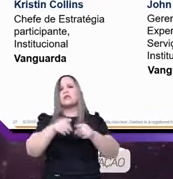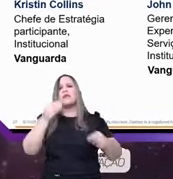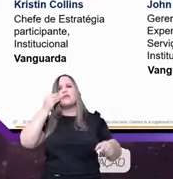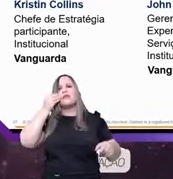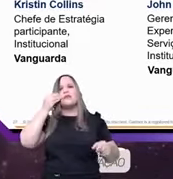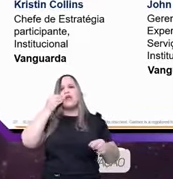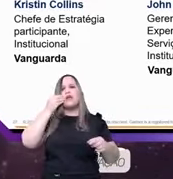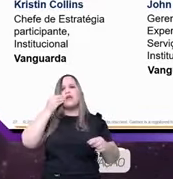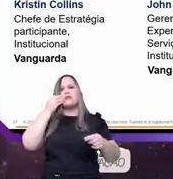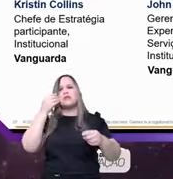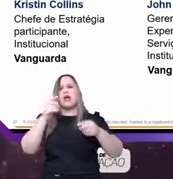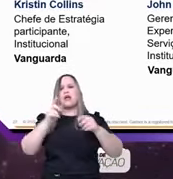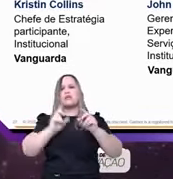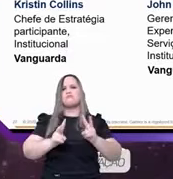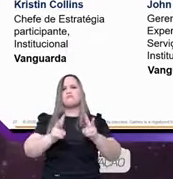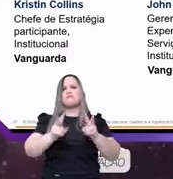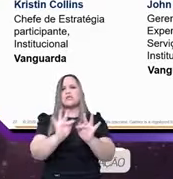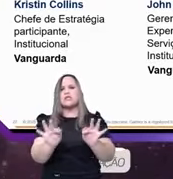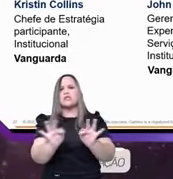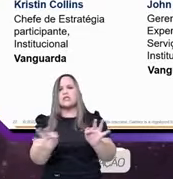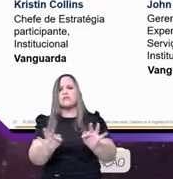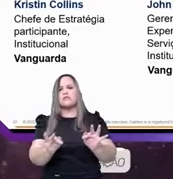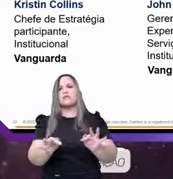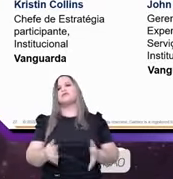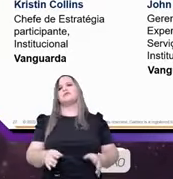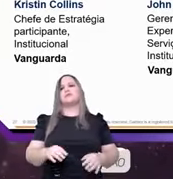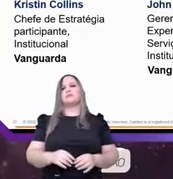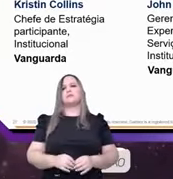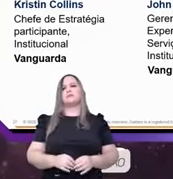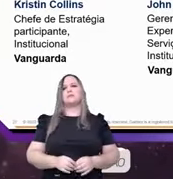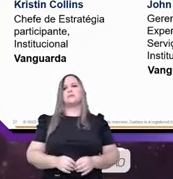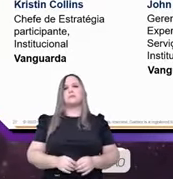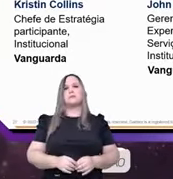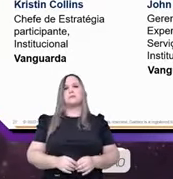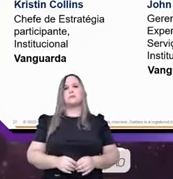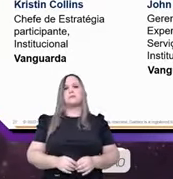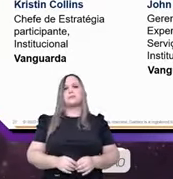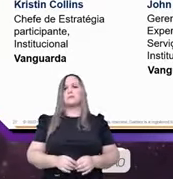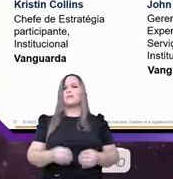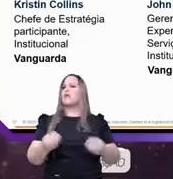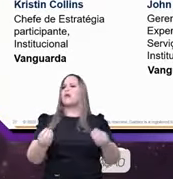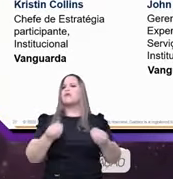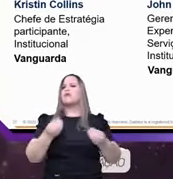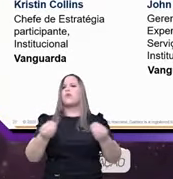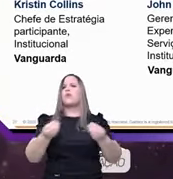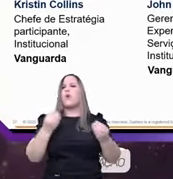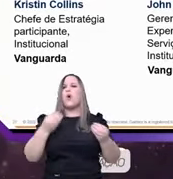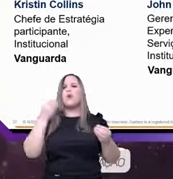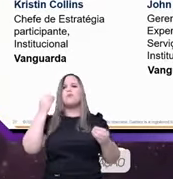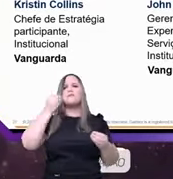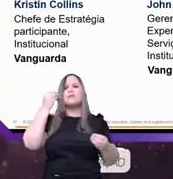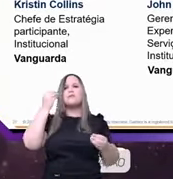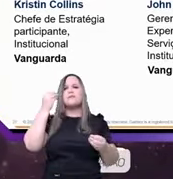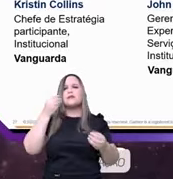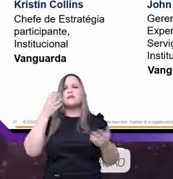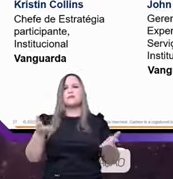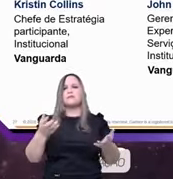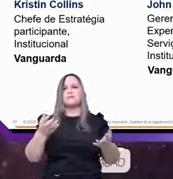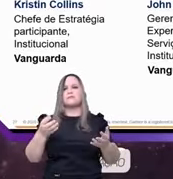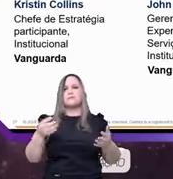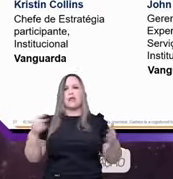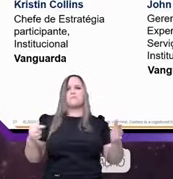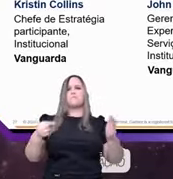de sucesso. Três ações simples. Então, qual a metodologia de priorização de experimento que eles fizeram? Tem impacto